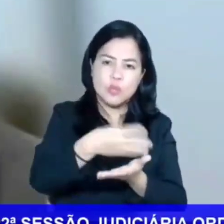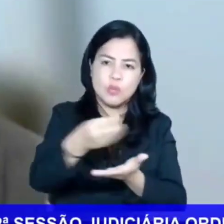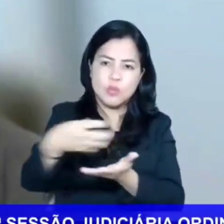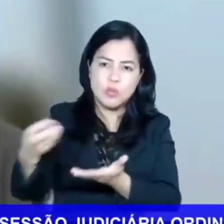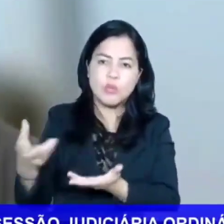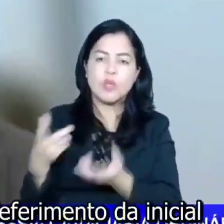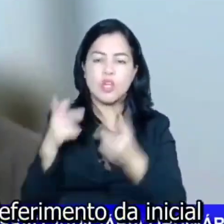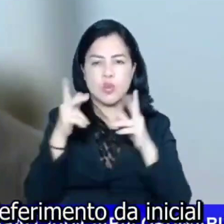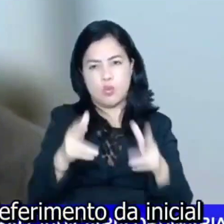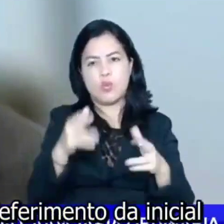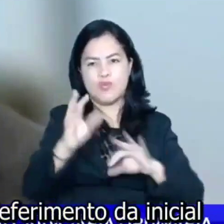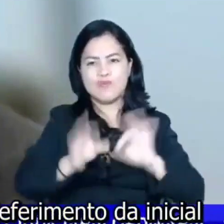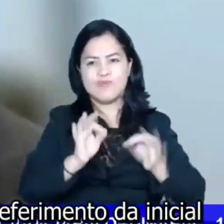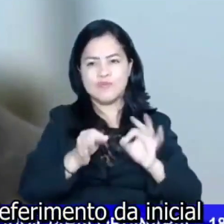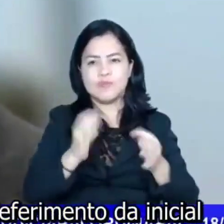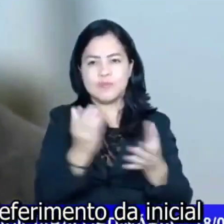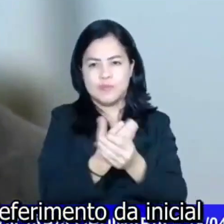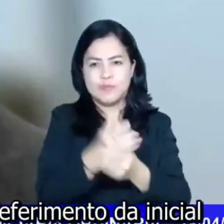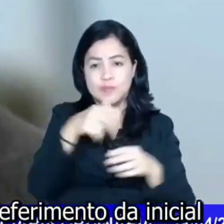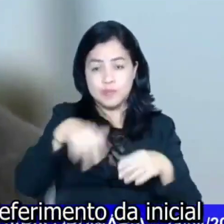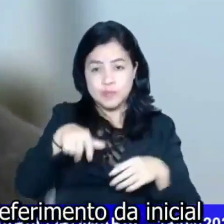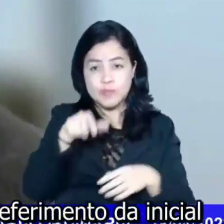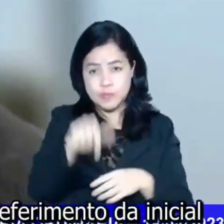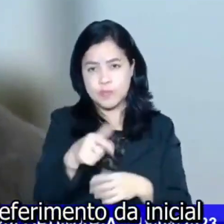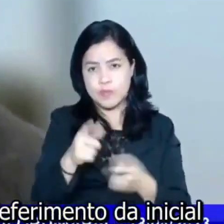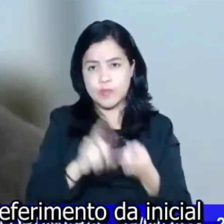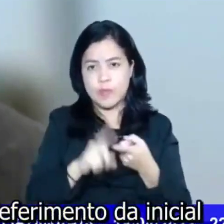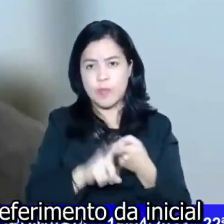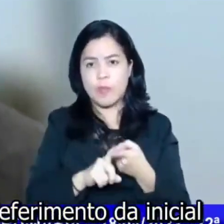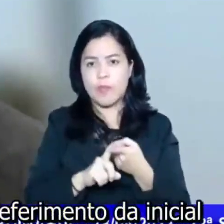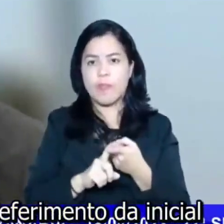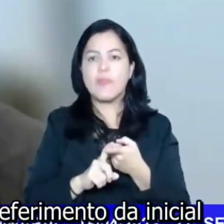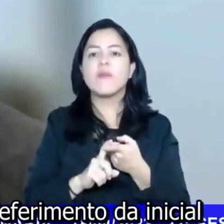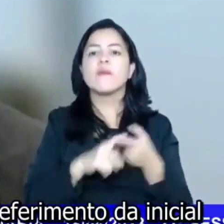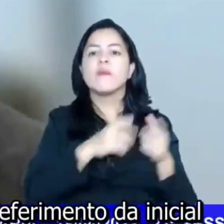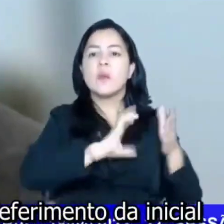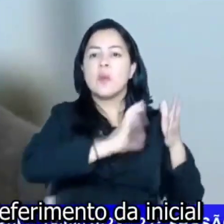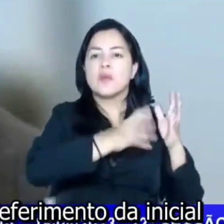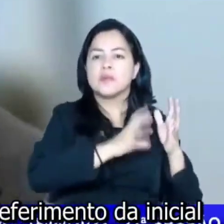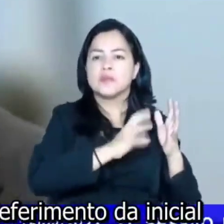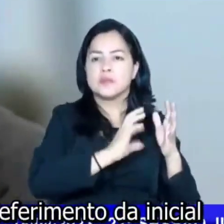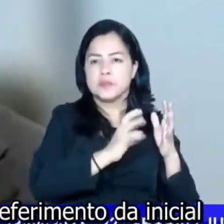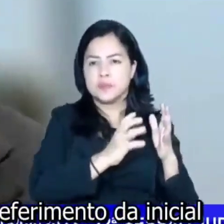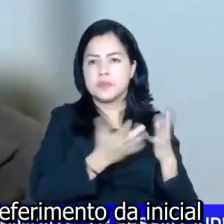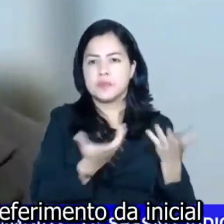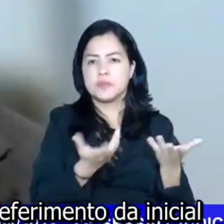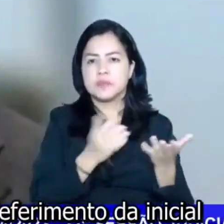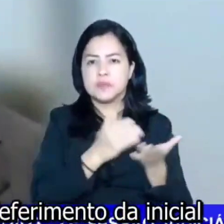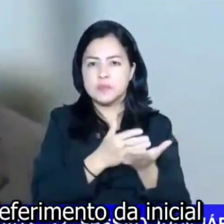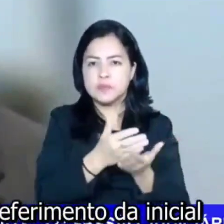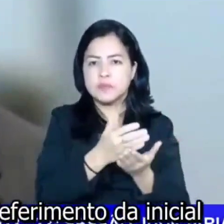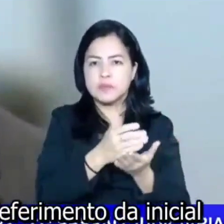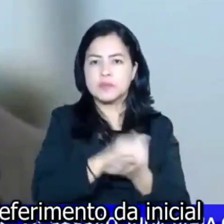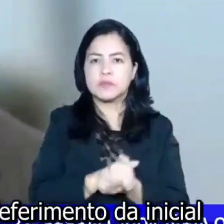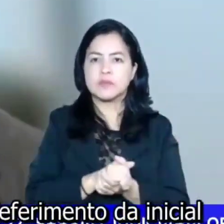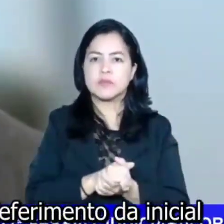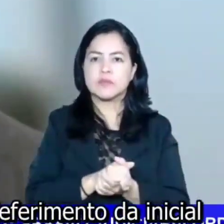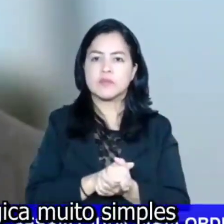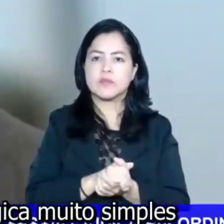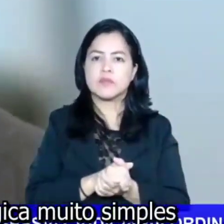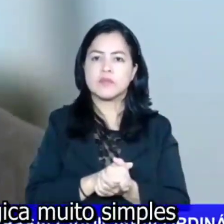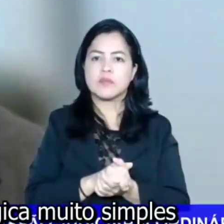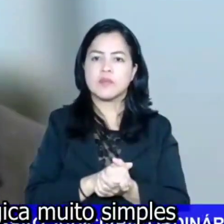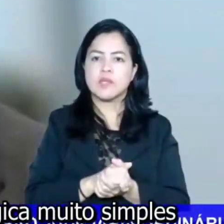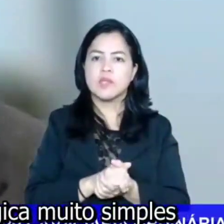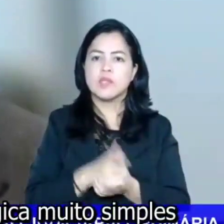sede de AIGE. Então, partindo desse prazo, e a necessidade de indeferimento da inicial,